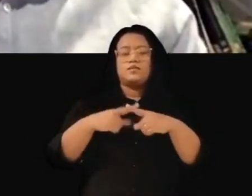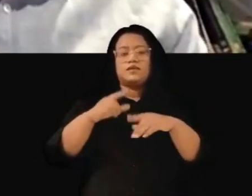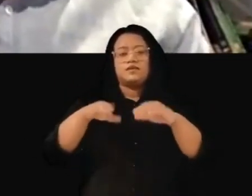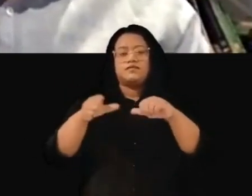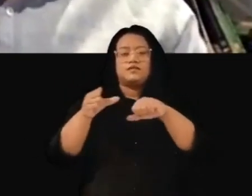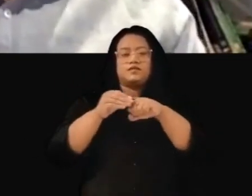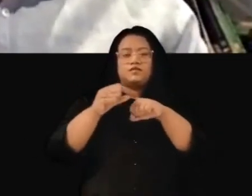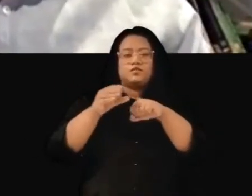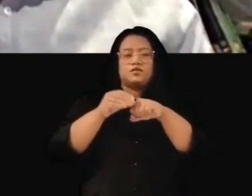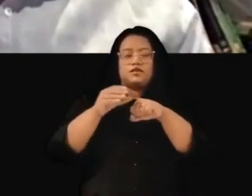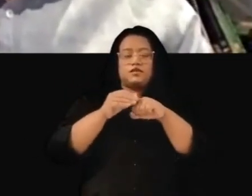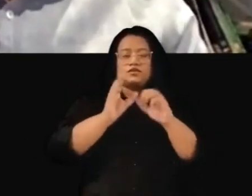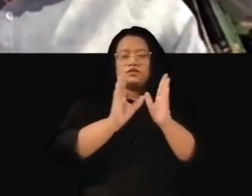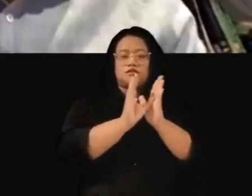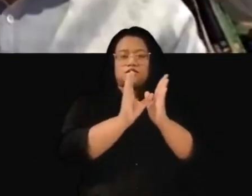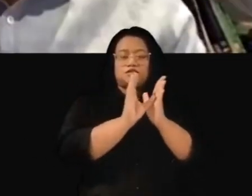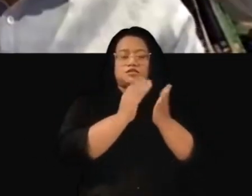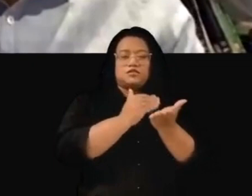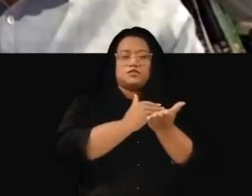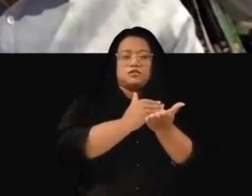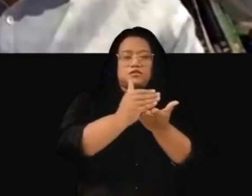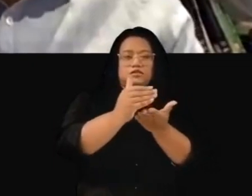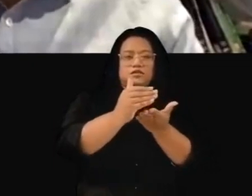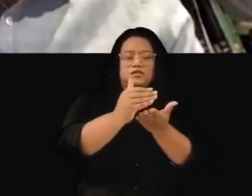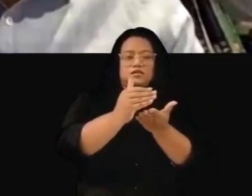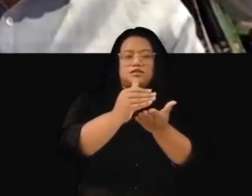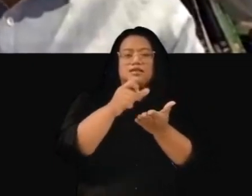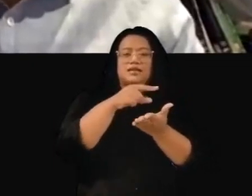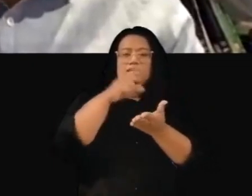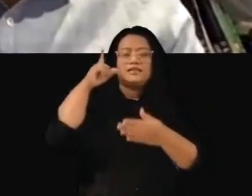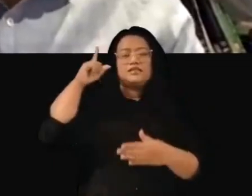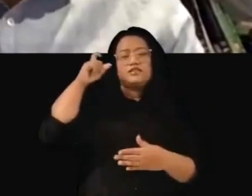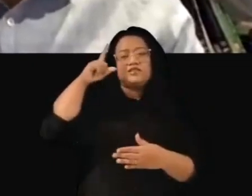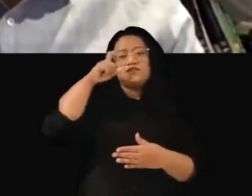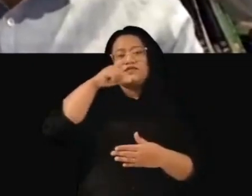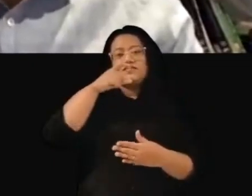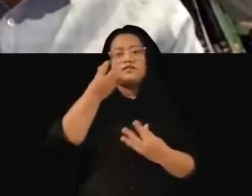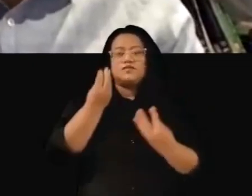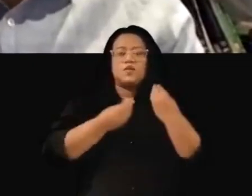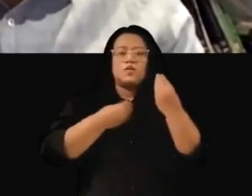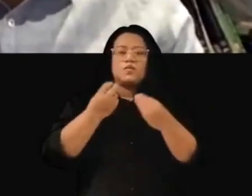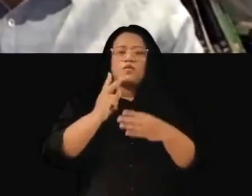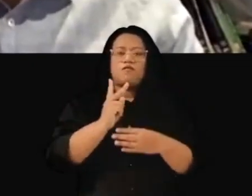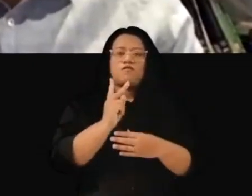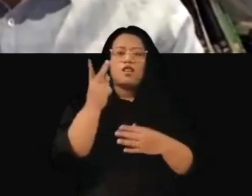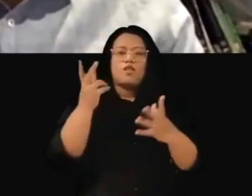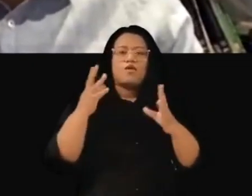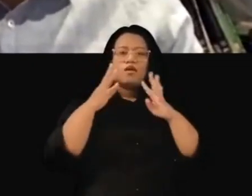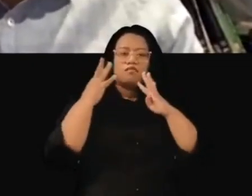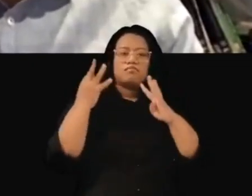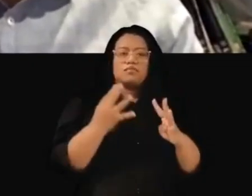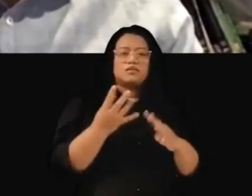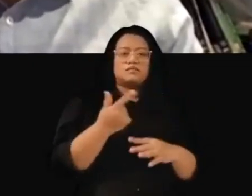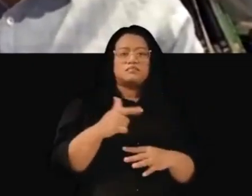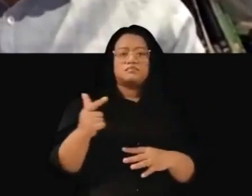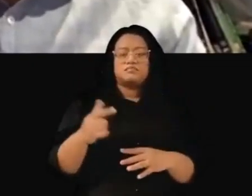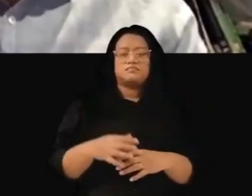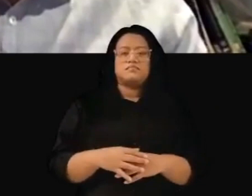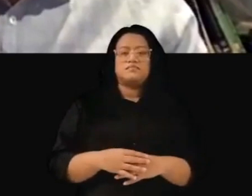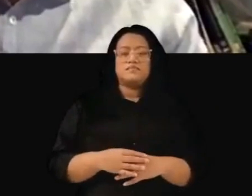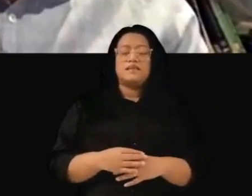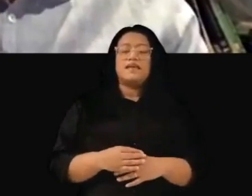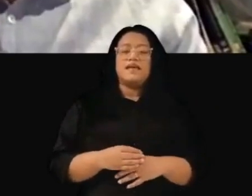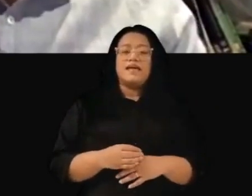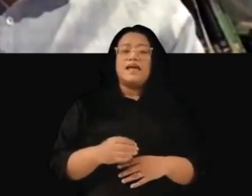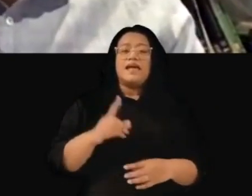comunidades originárias, por exemplo, né, seja difícil de balizar e de valorar, inclusive. E ele é